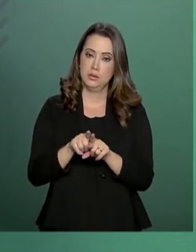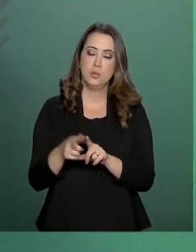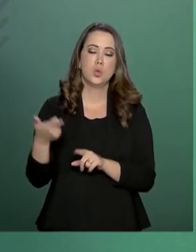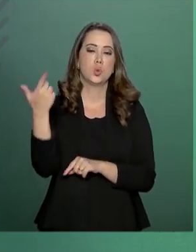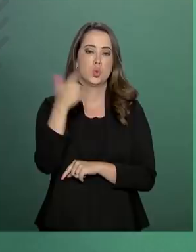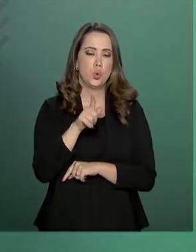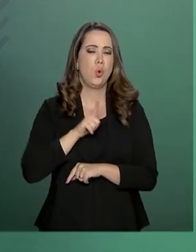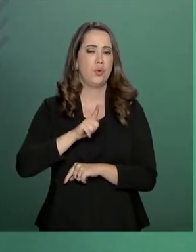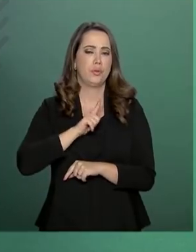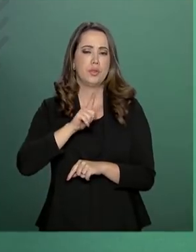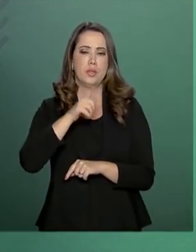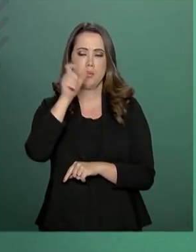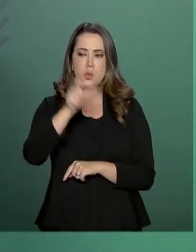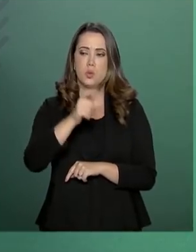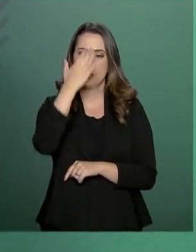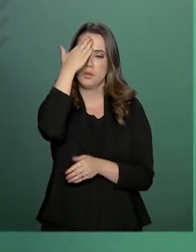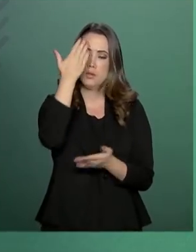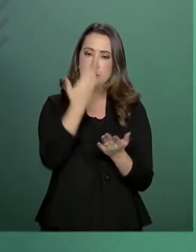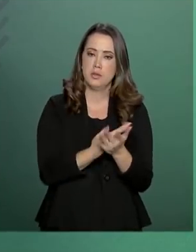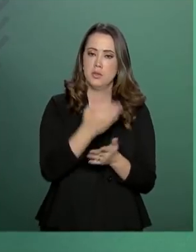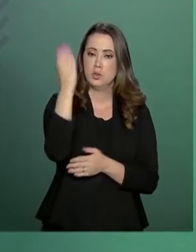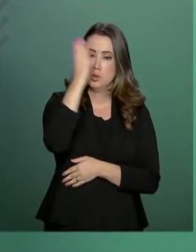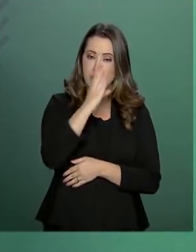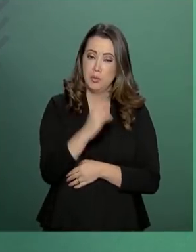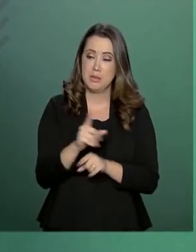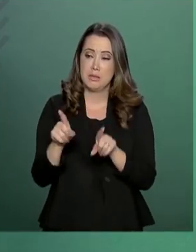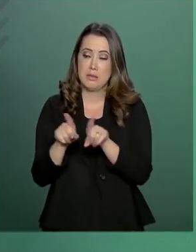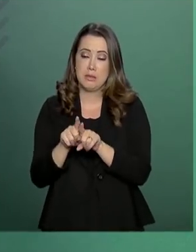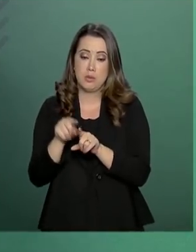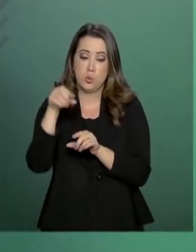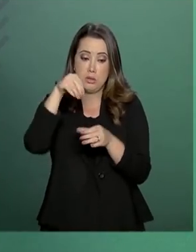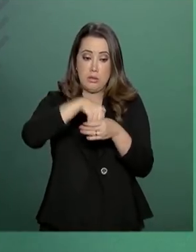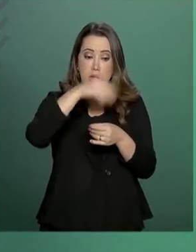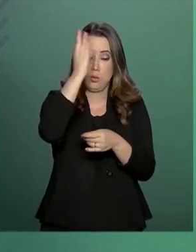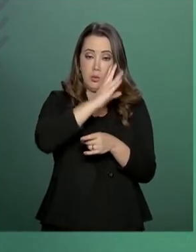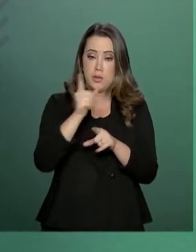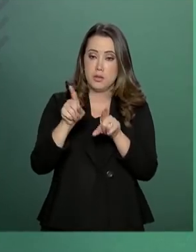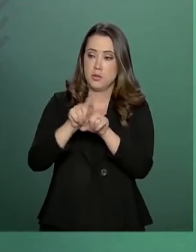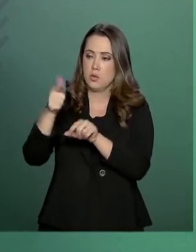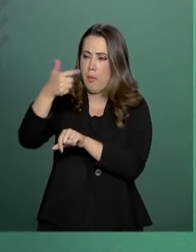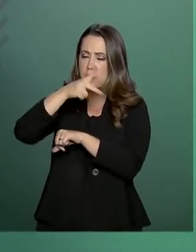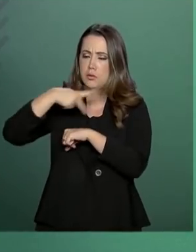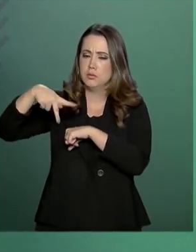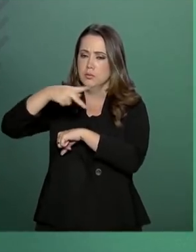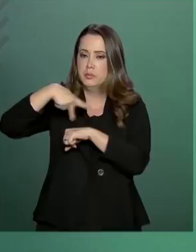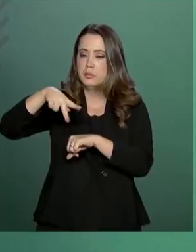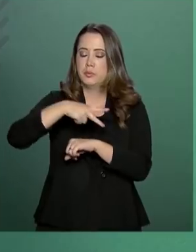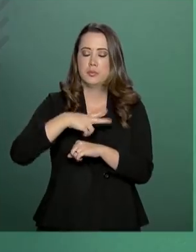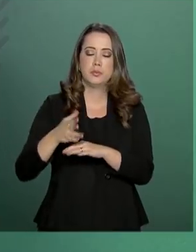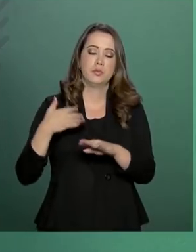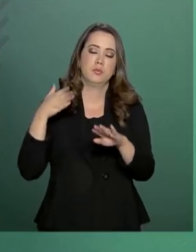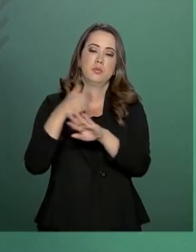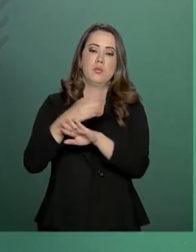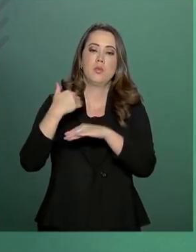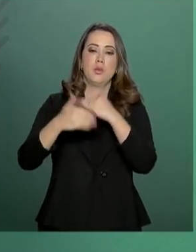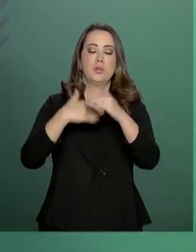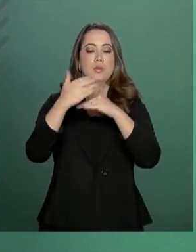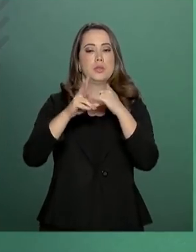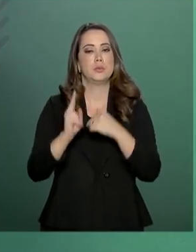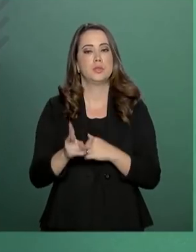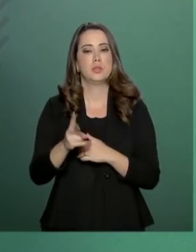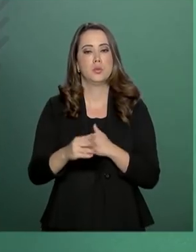confiança de investidores nacionais e internacionais, ingressar na fase de crescimento